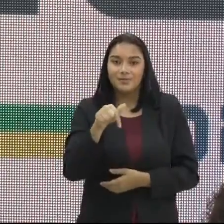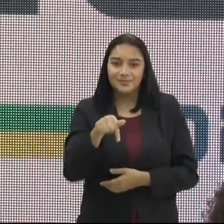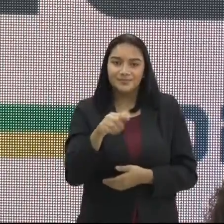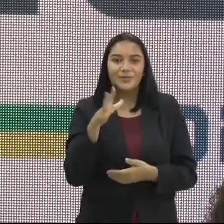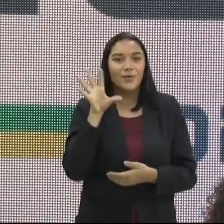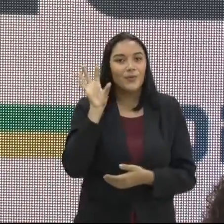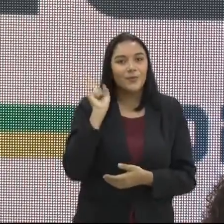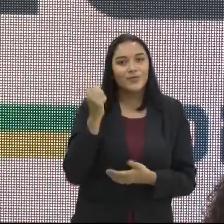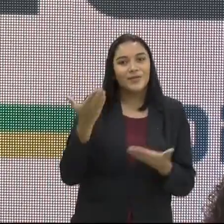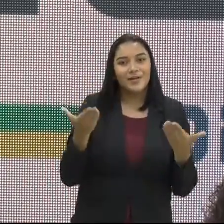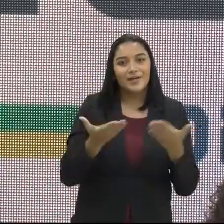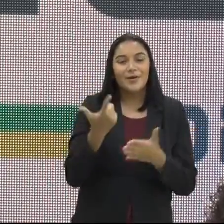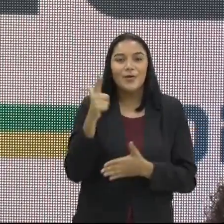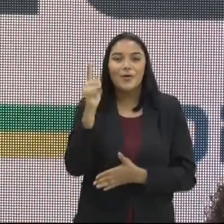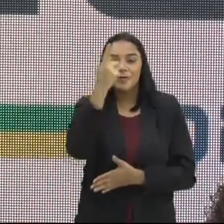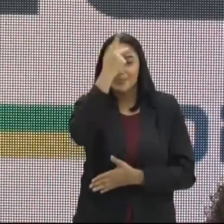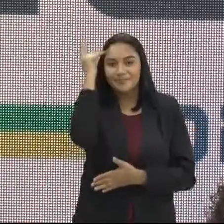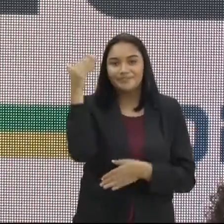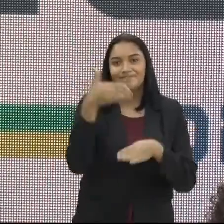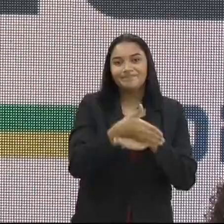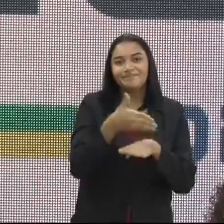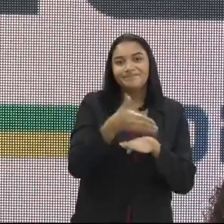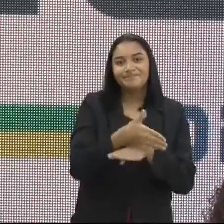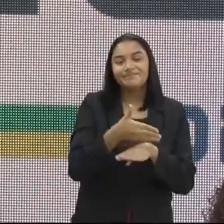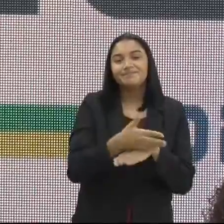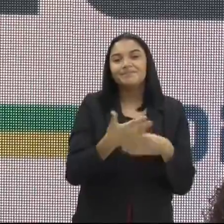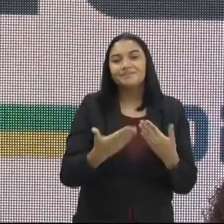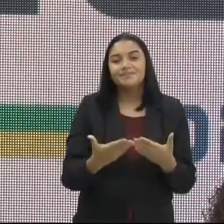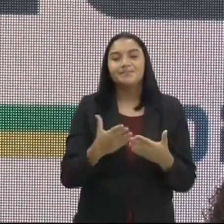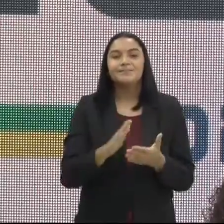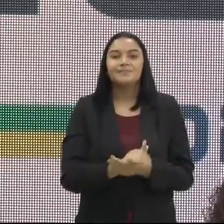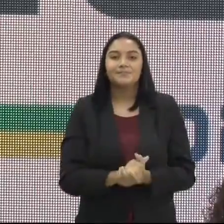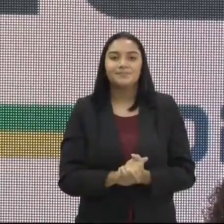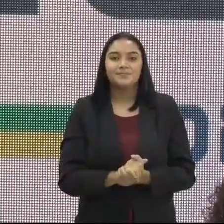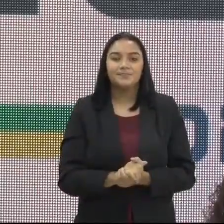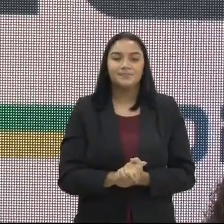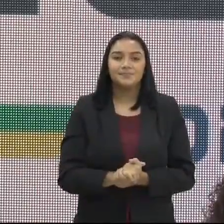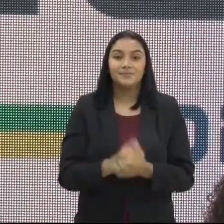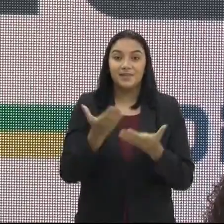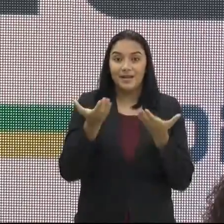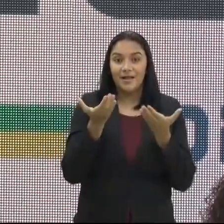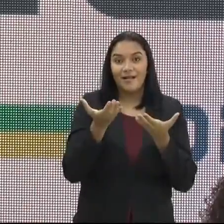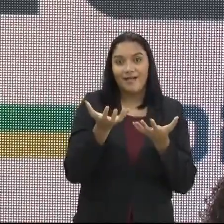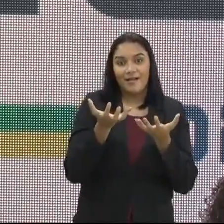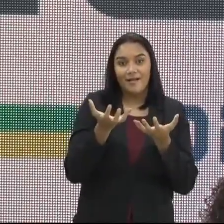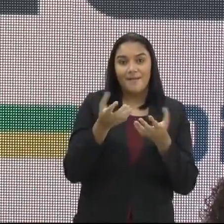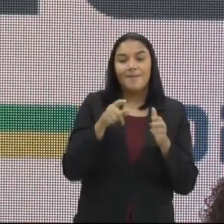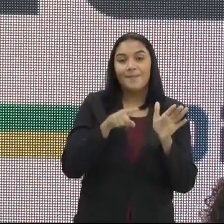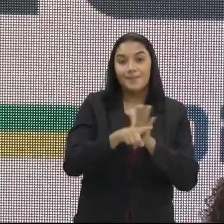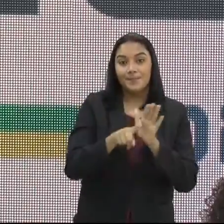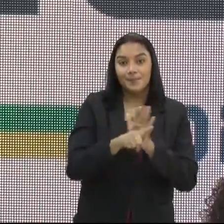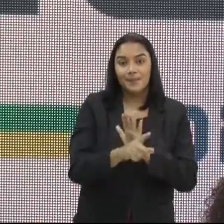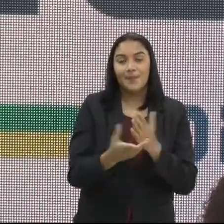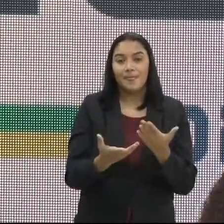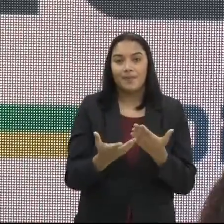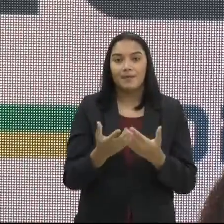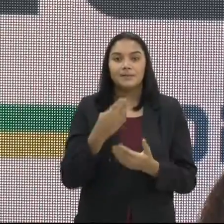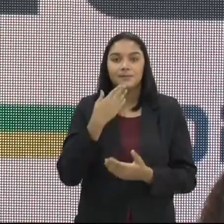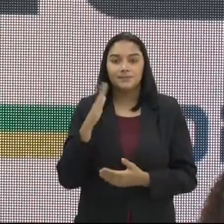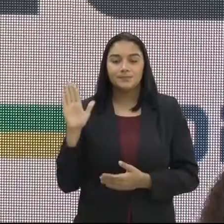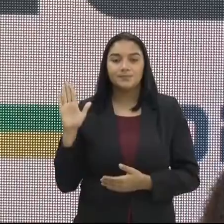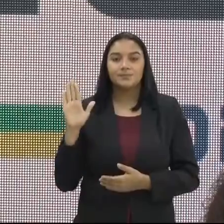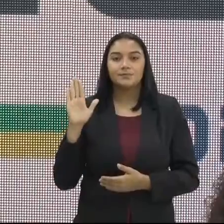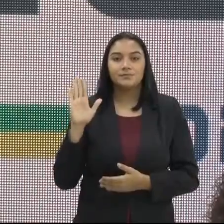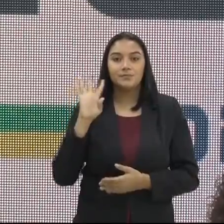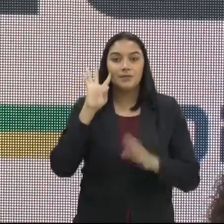Vamos ouvir o nosso próximo participante, mais um popular, mais um eleitor de Teresina, que quer fazer pergunta a um dos candidatos aqui. Vamos